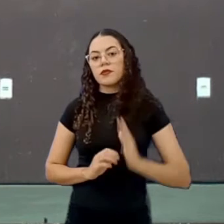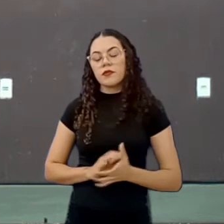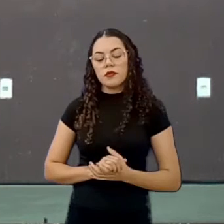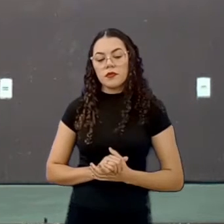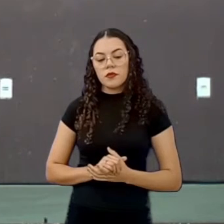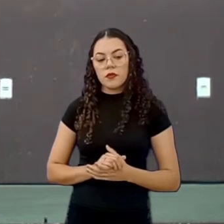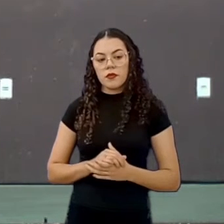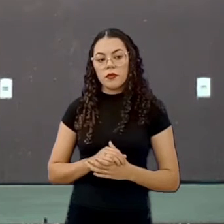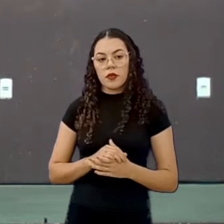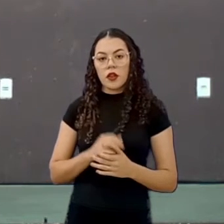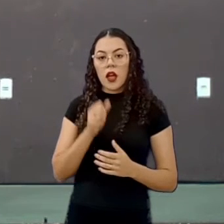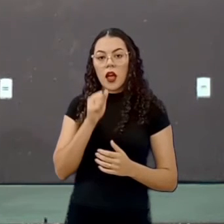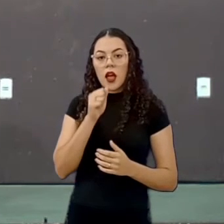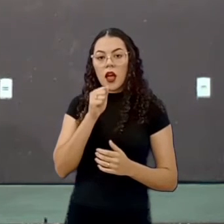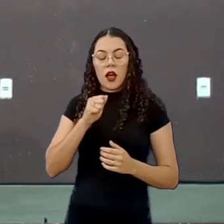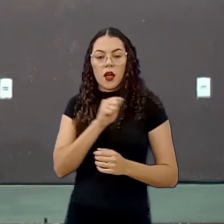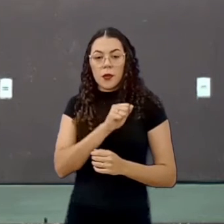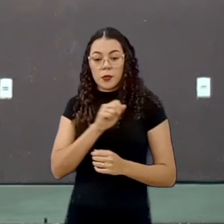O apóstolo Paulo